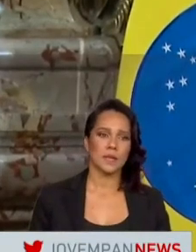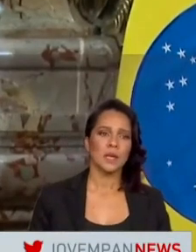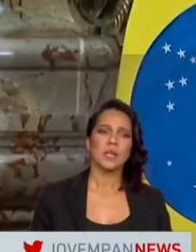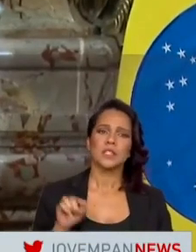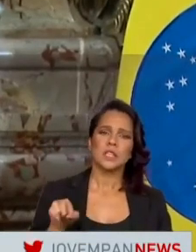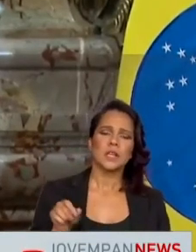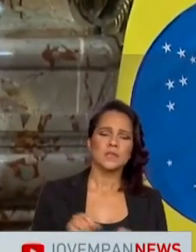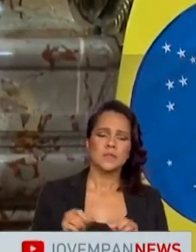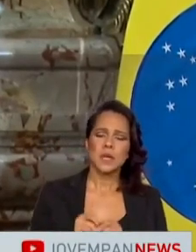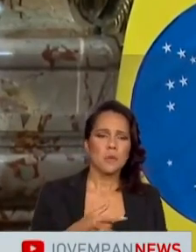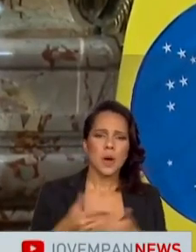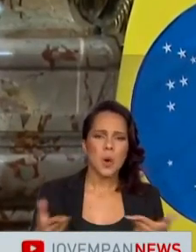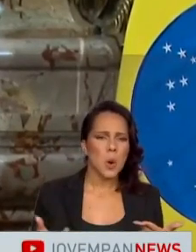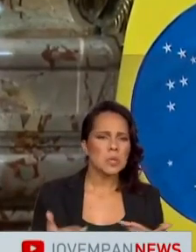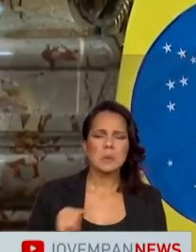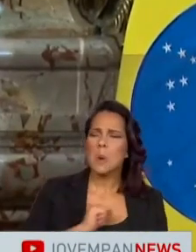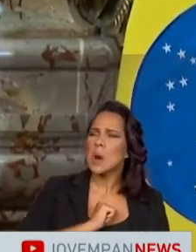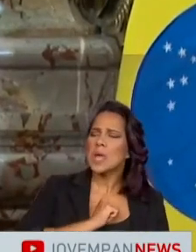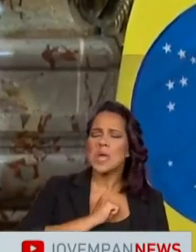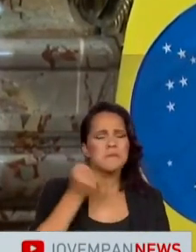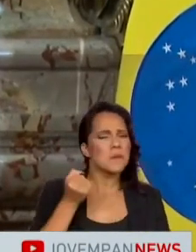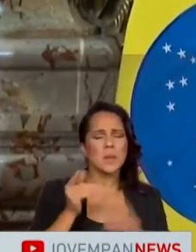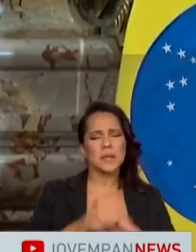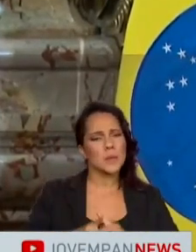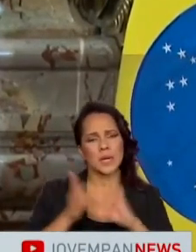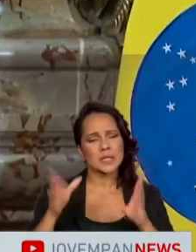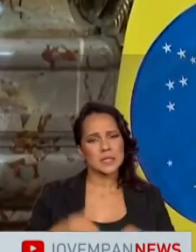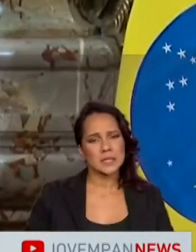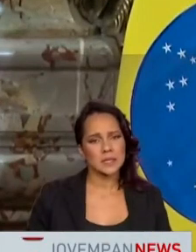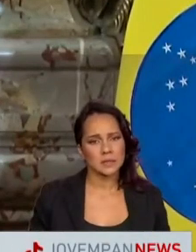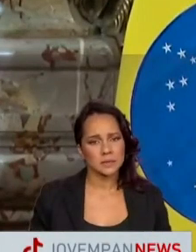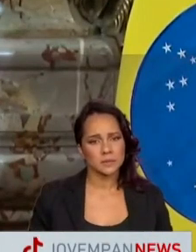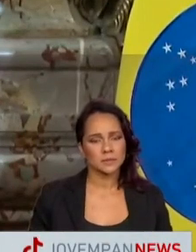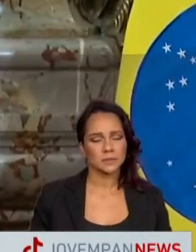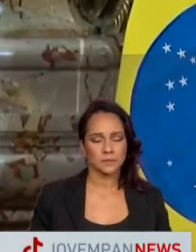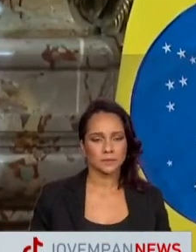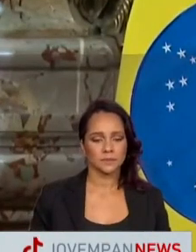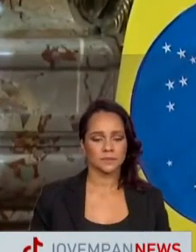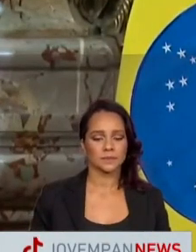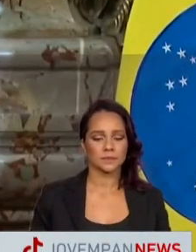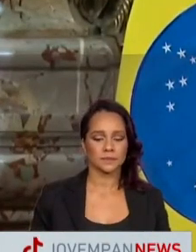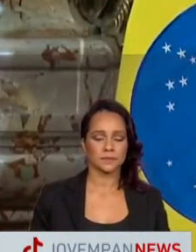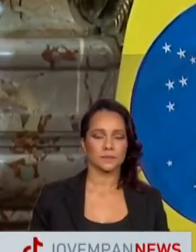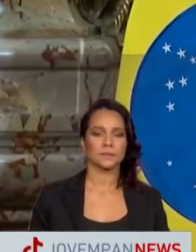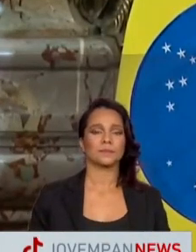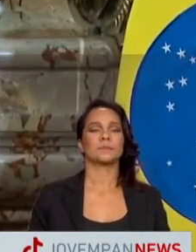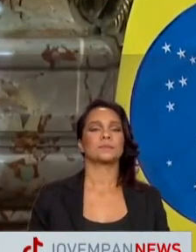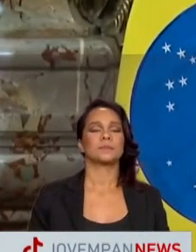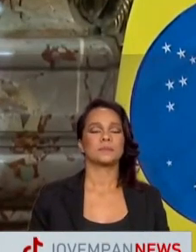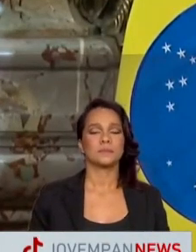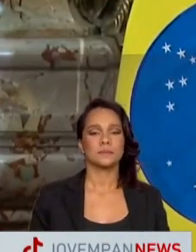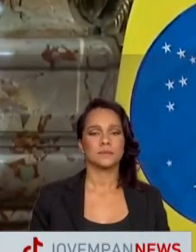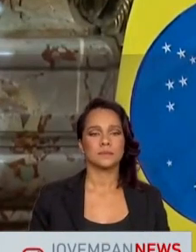eles fizeram uma coisa abominável para a democracia. E eles se olvidam que se fizeram